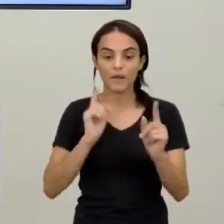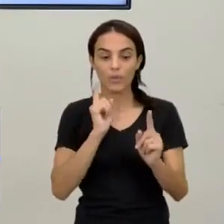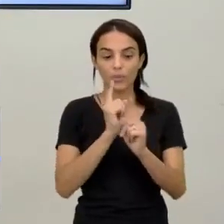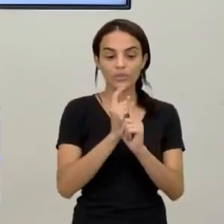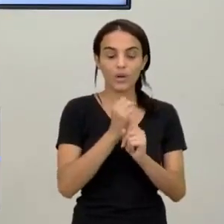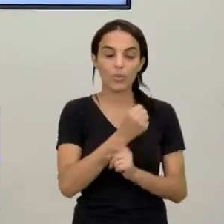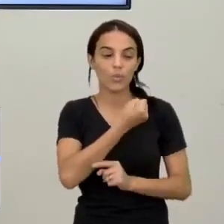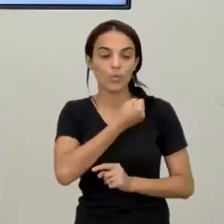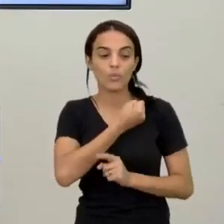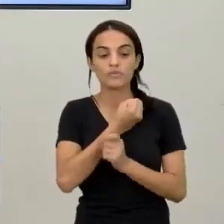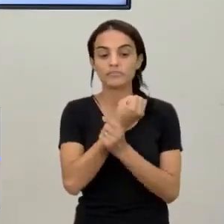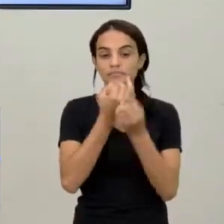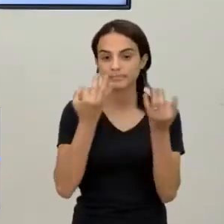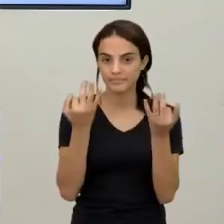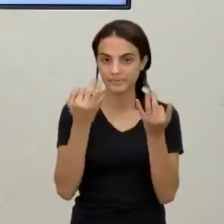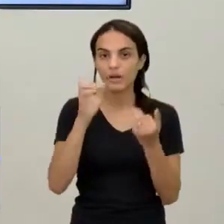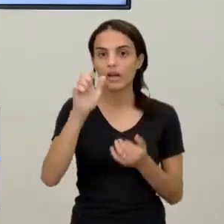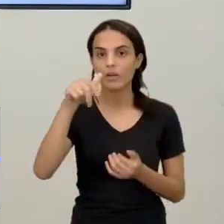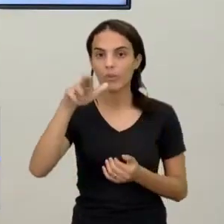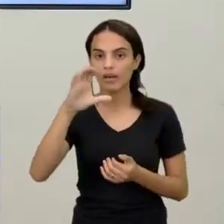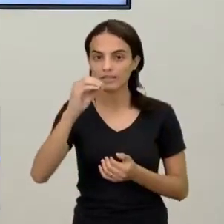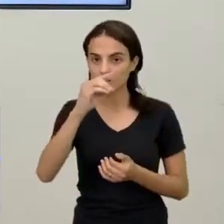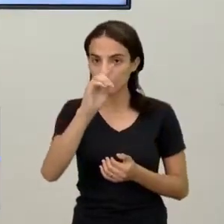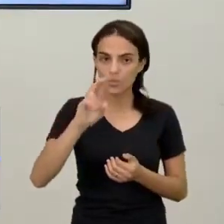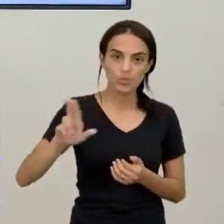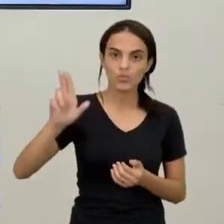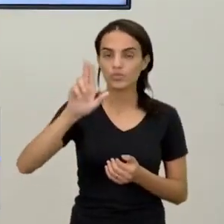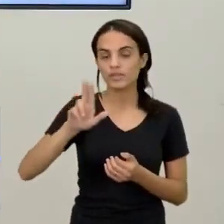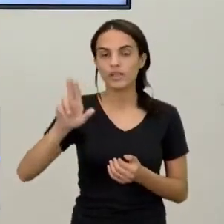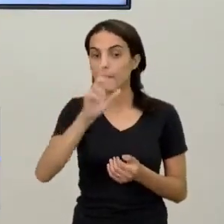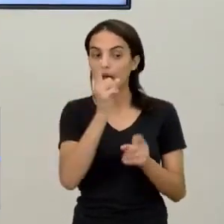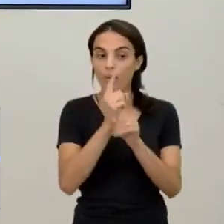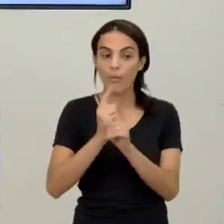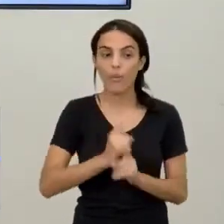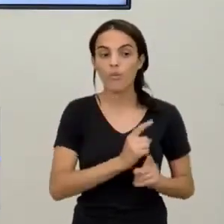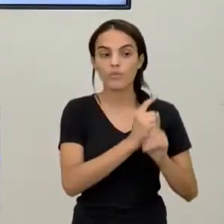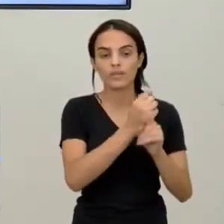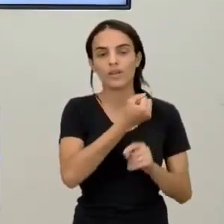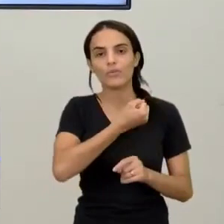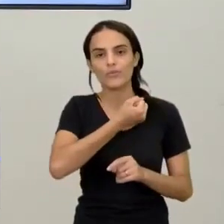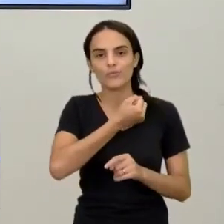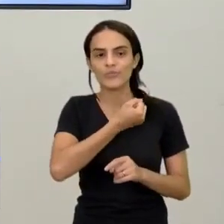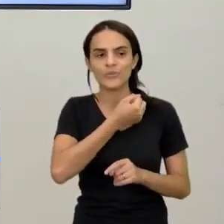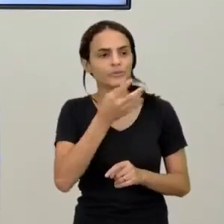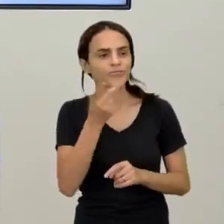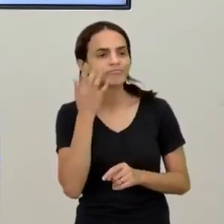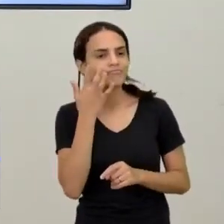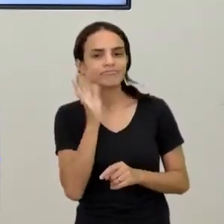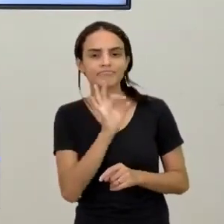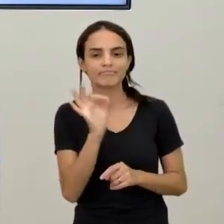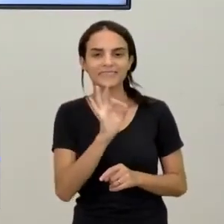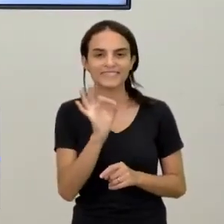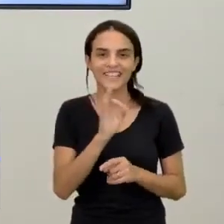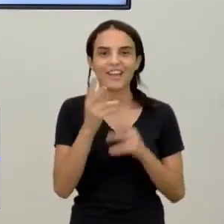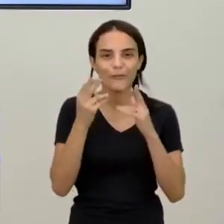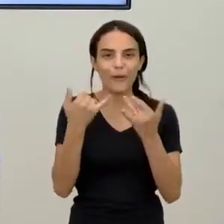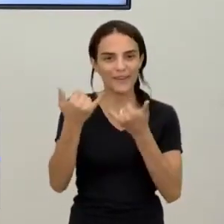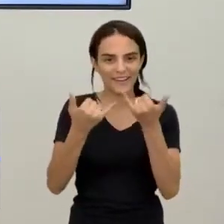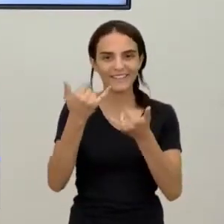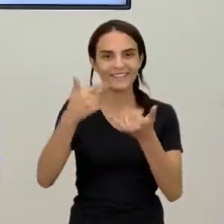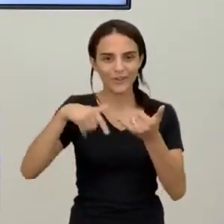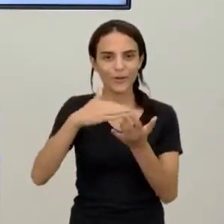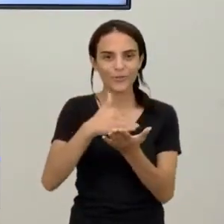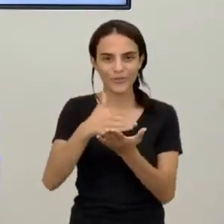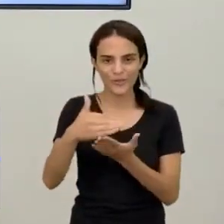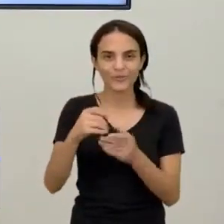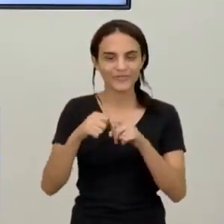é esse número. Então, as equações, elas são utilizadas para descobrir números desconhecidos, tipo essa brincadeirinha que a gente começou, tá